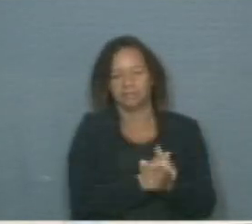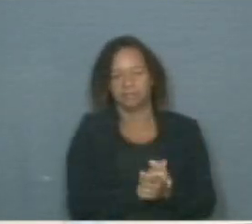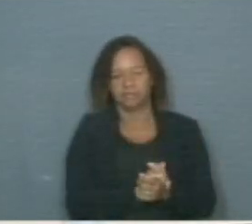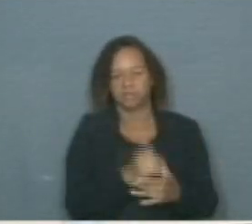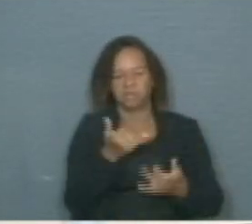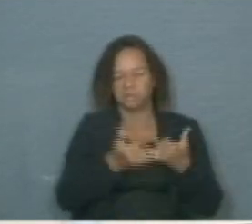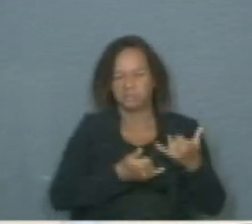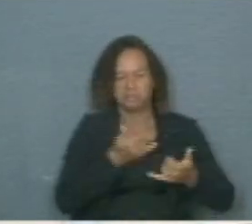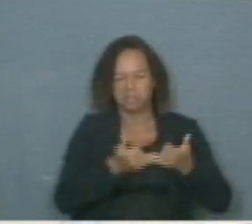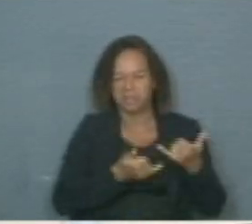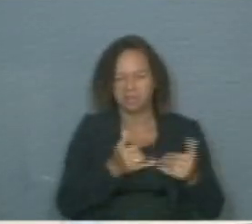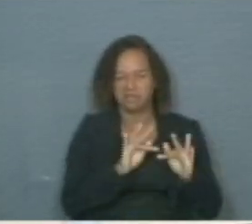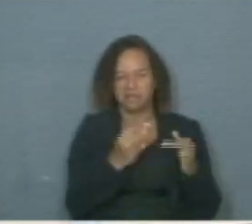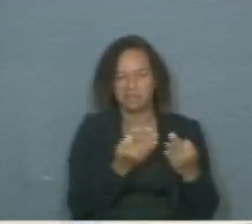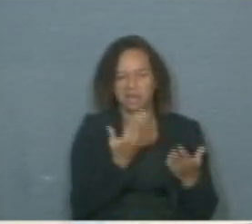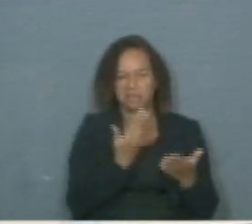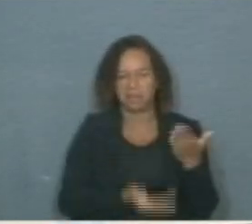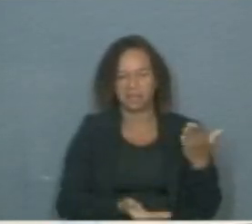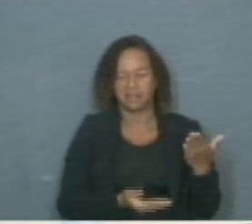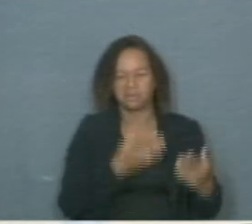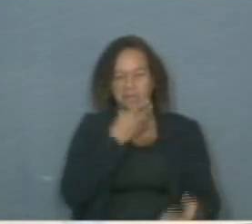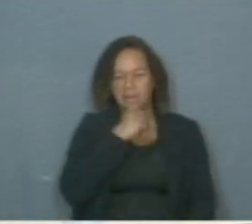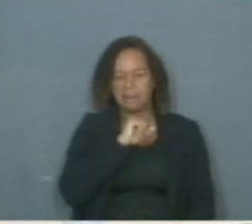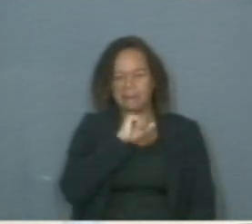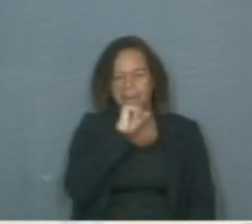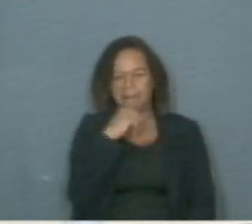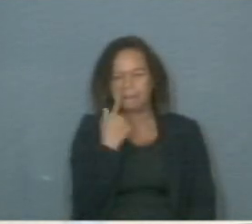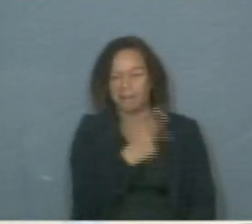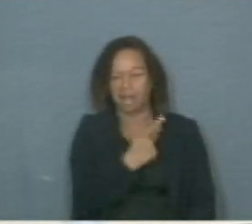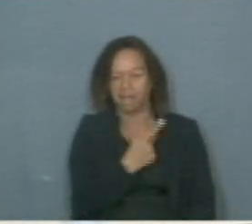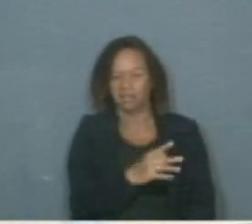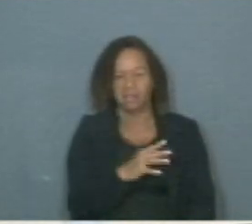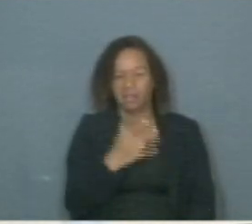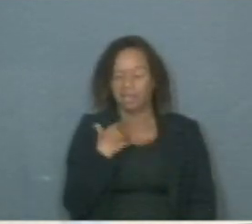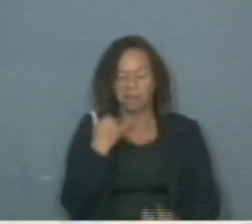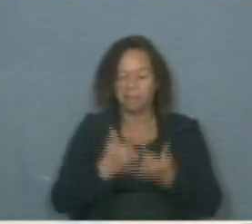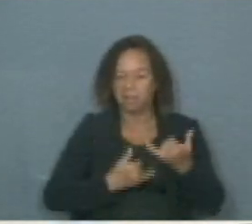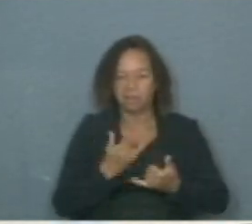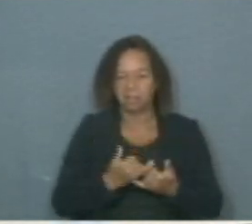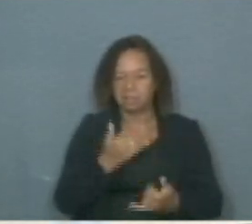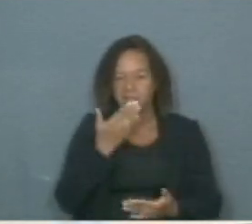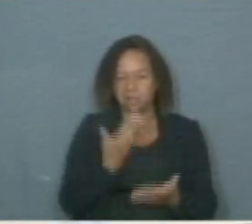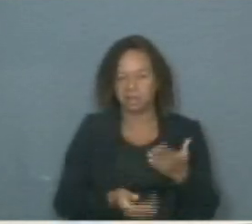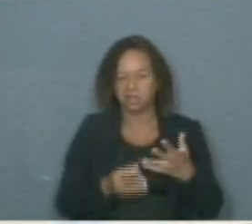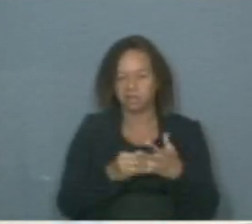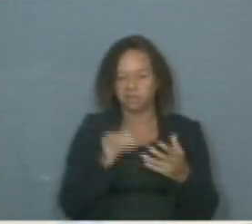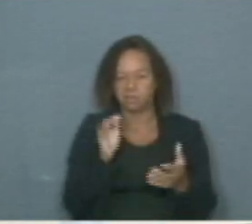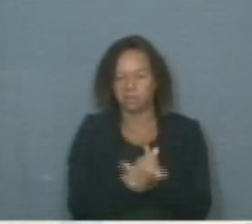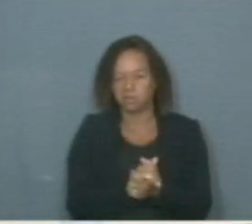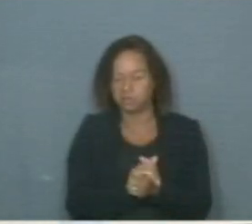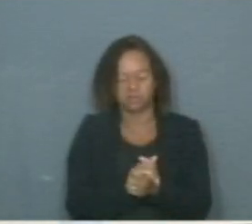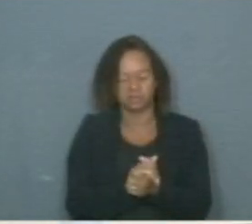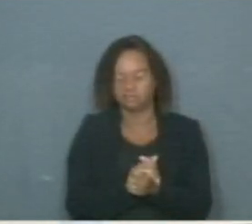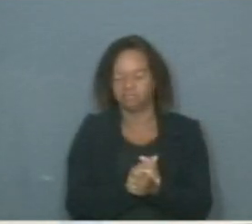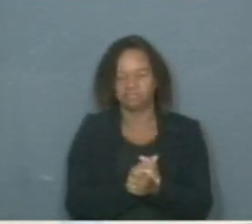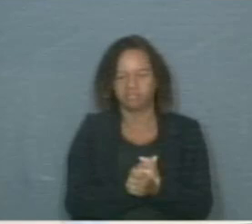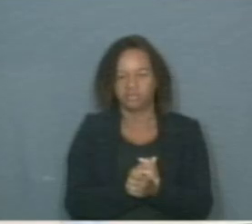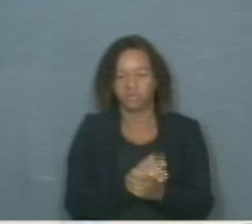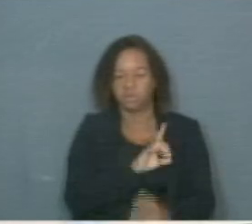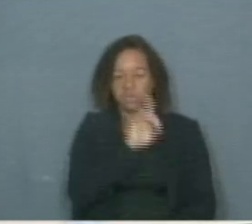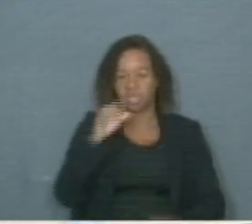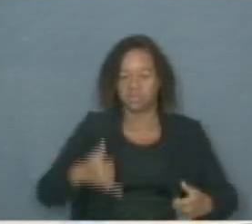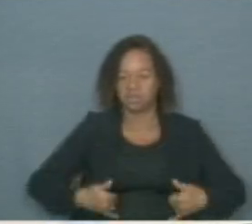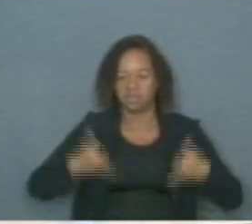Eu não brinco com uma família que perdeu o seu pai. Eu não brinco com uma família que perdeu o seu marido no dia do